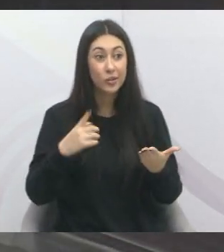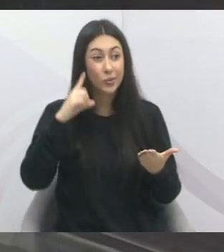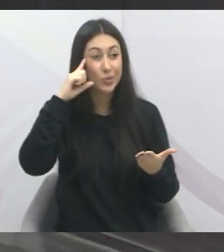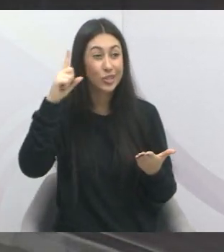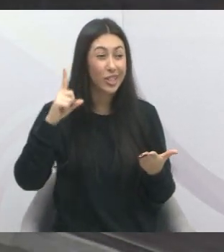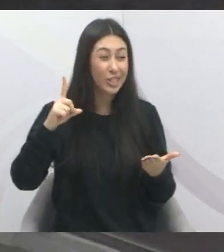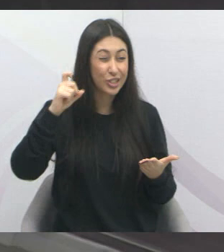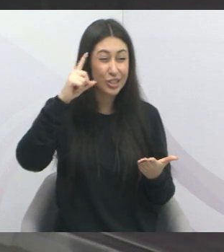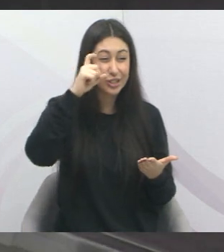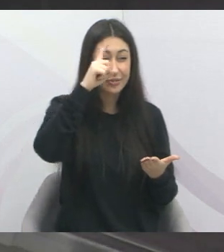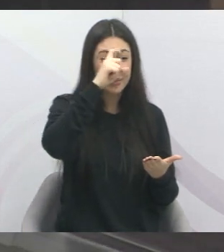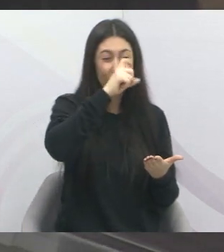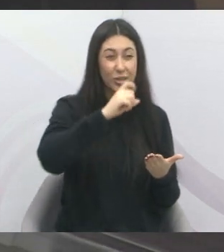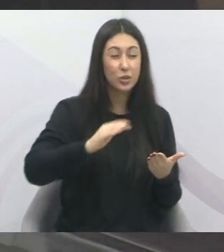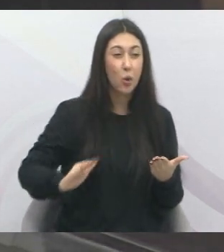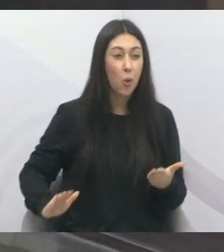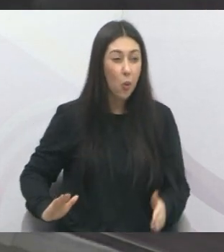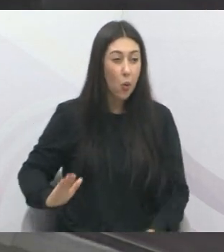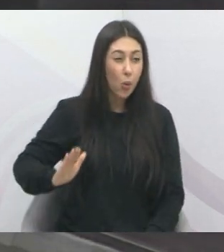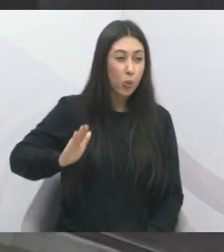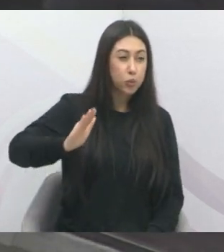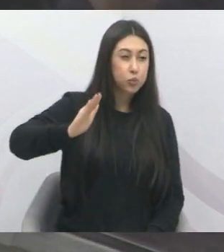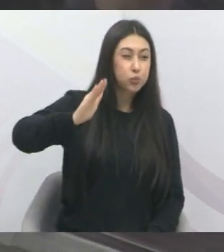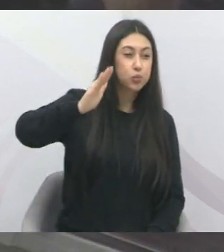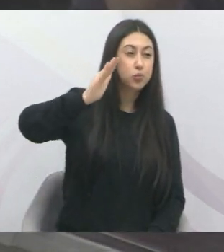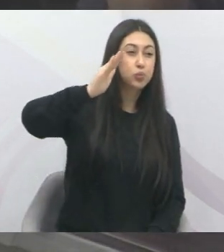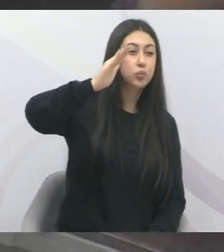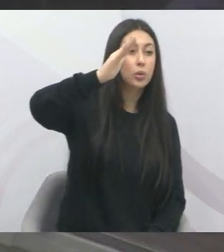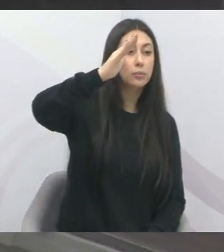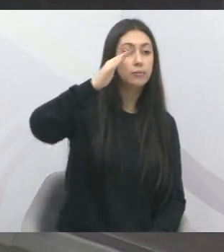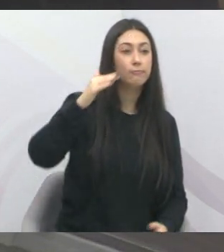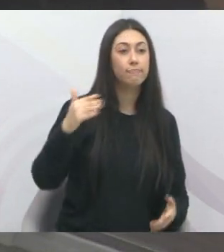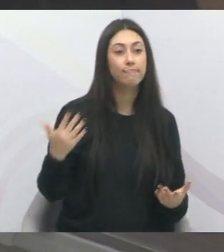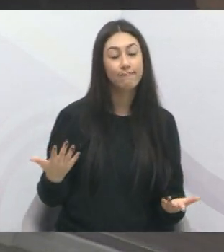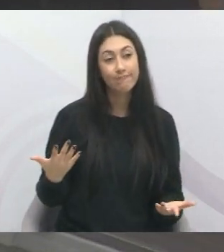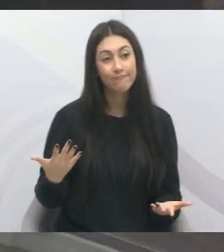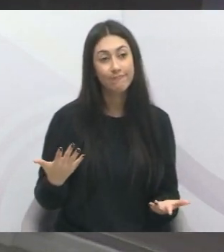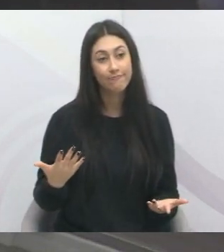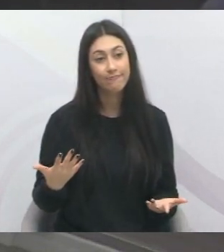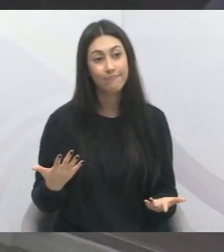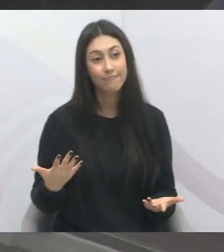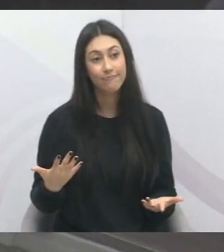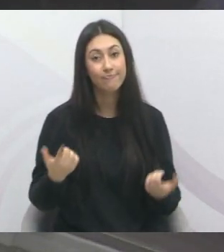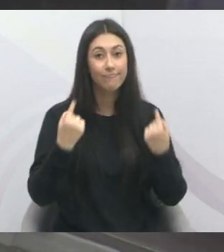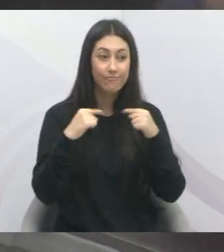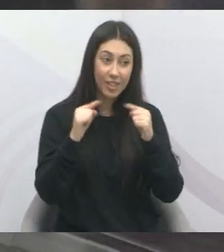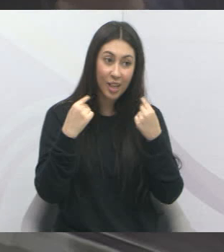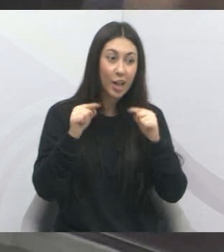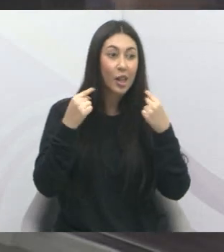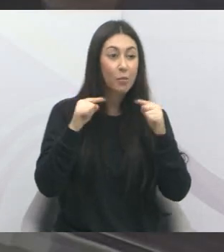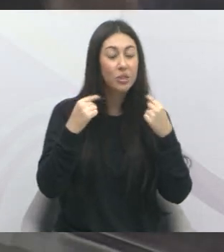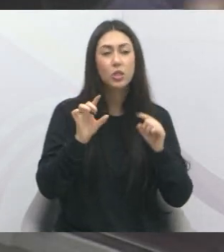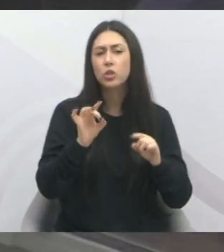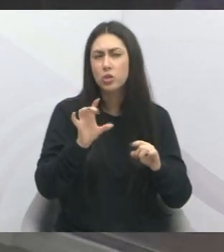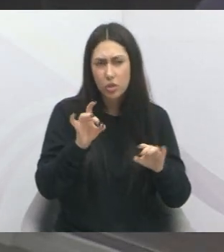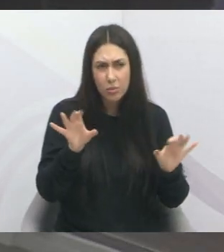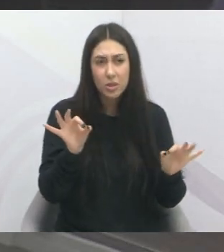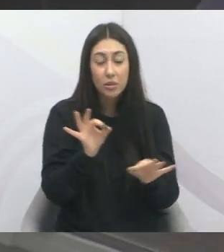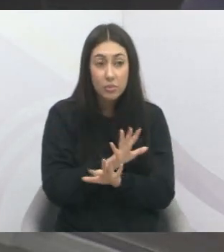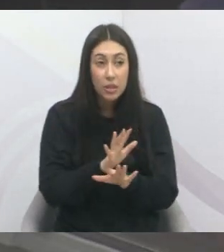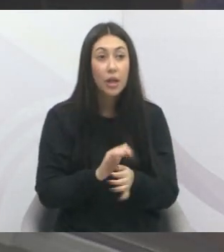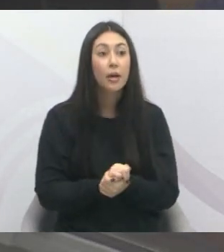gente está tendo vários dias que caem a casa com excesso de atendimento no mês, essas reclamações. E só para terminar a